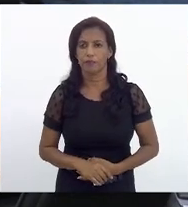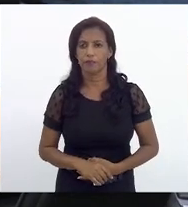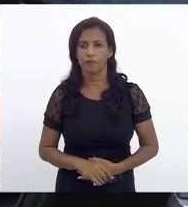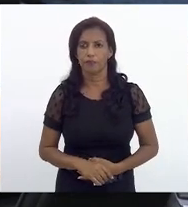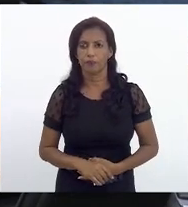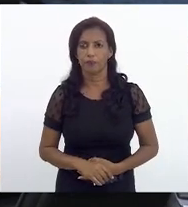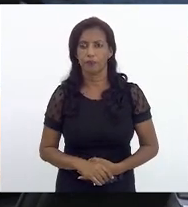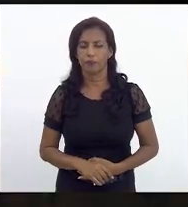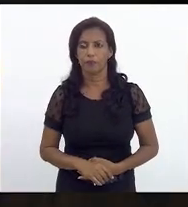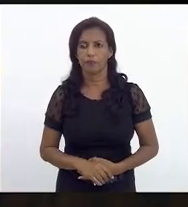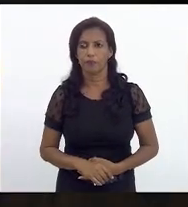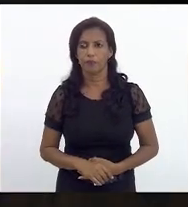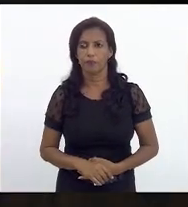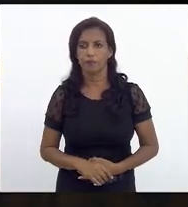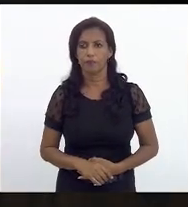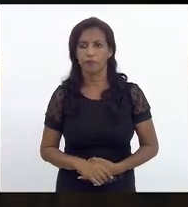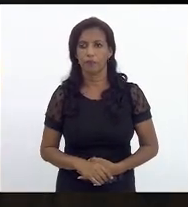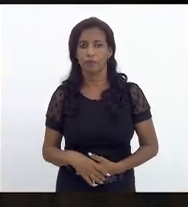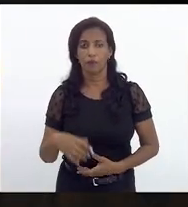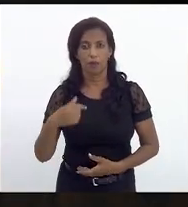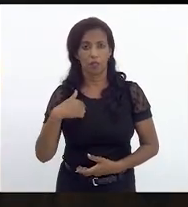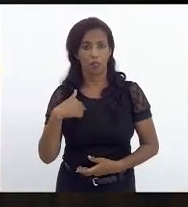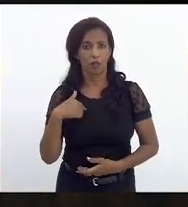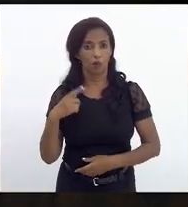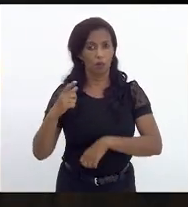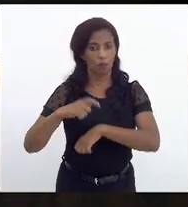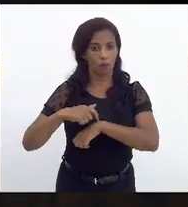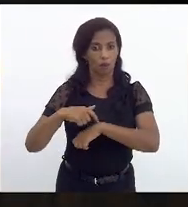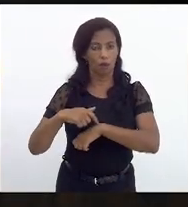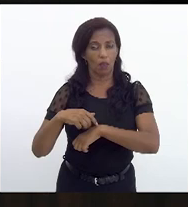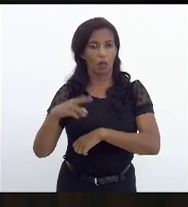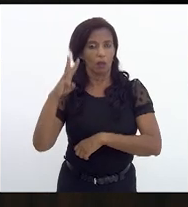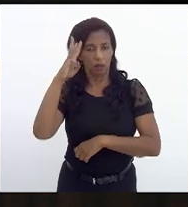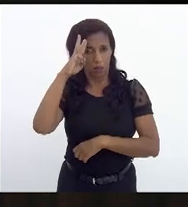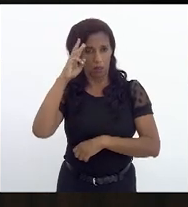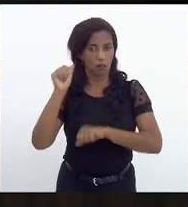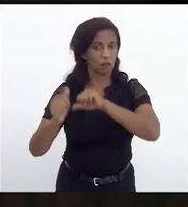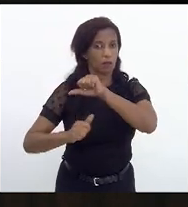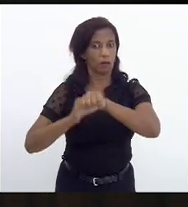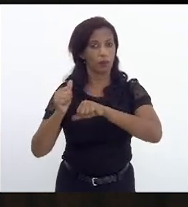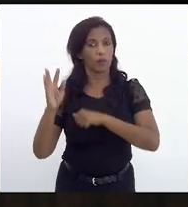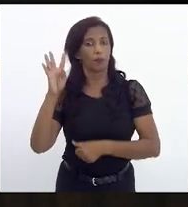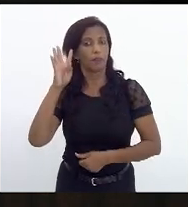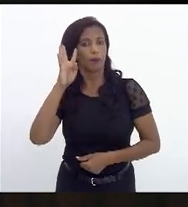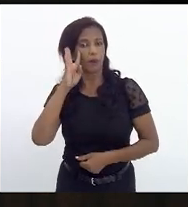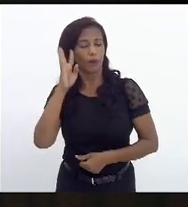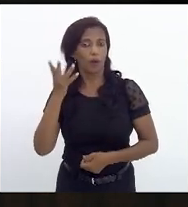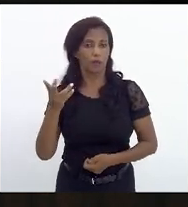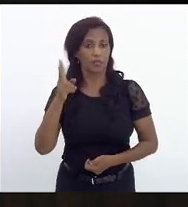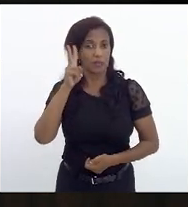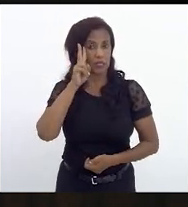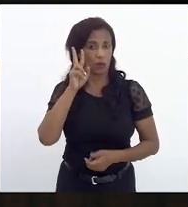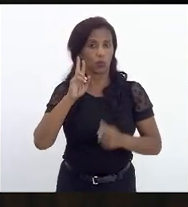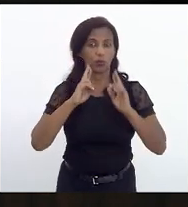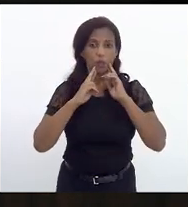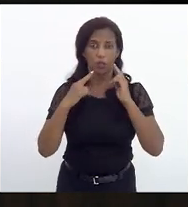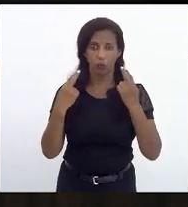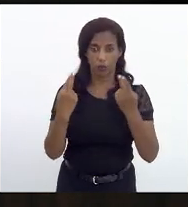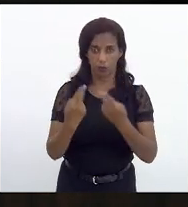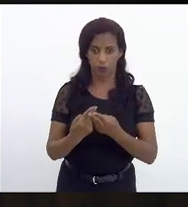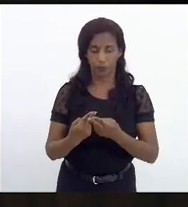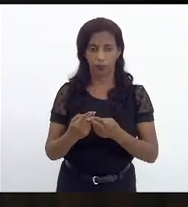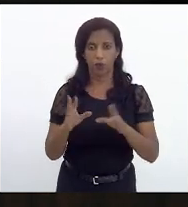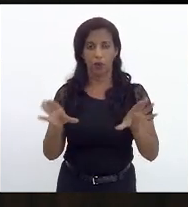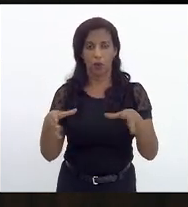Então, o meu prazo era terça. Então, vamos levar para quarta A gente faz segunda-feira a reunião